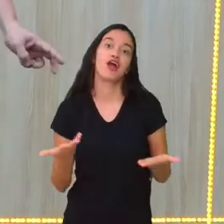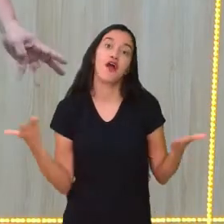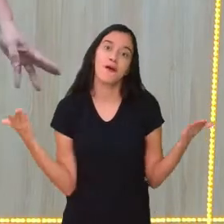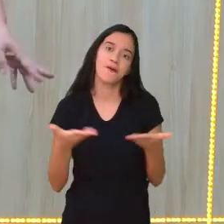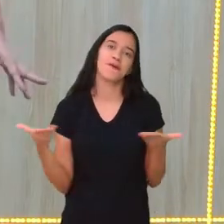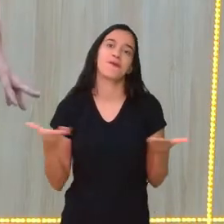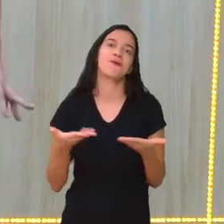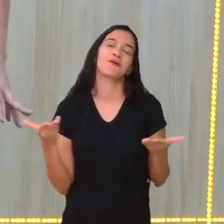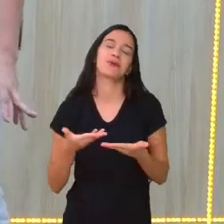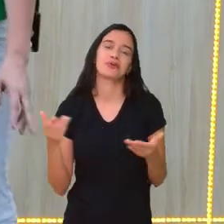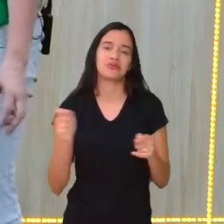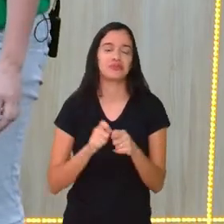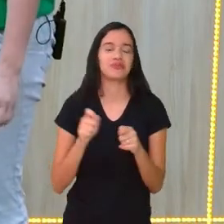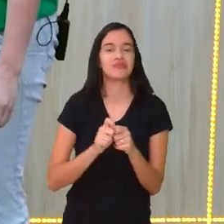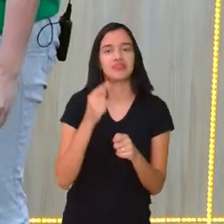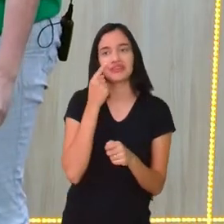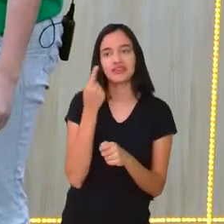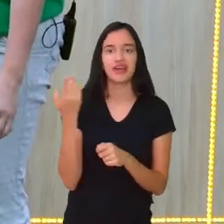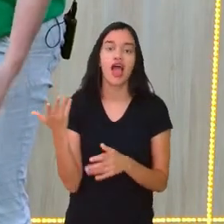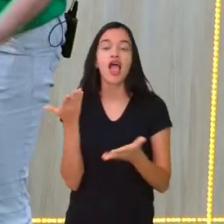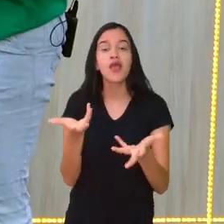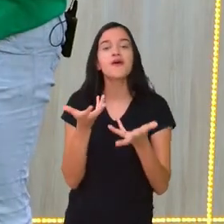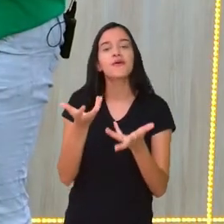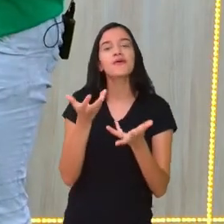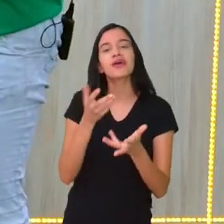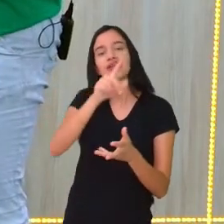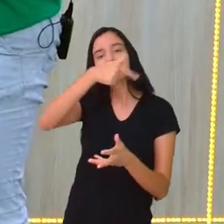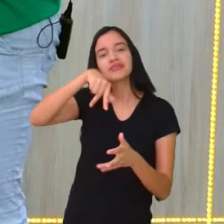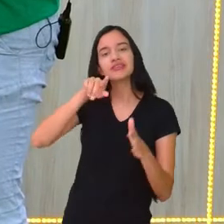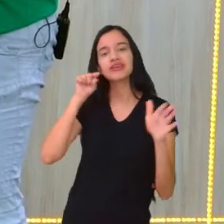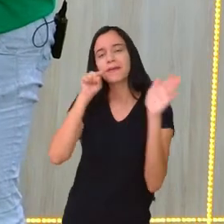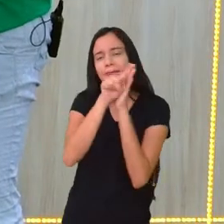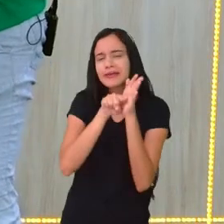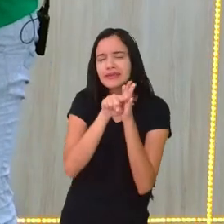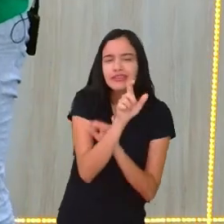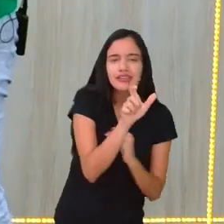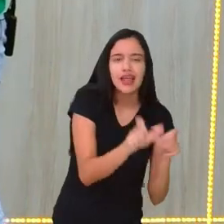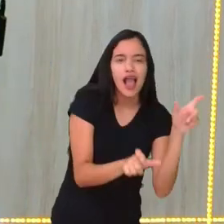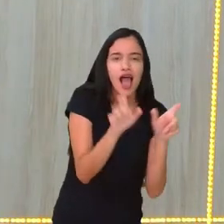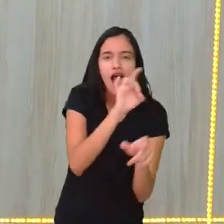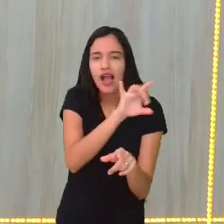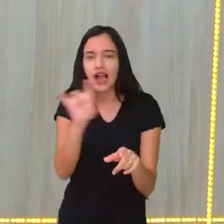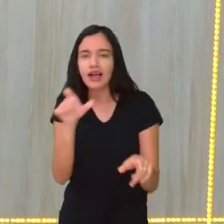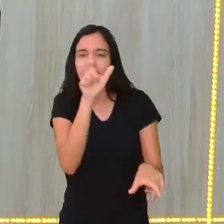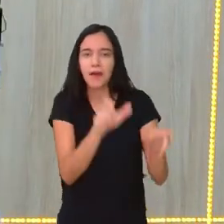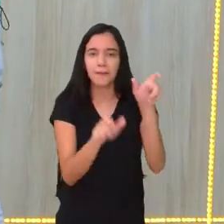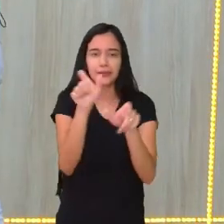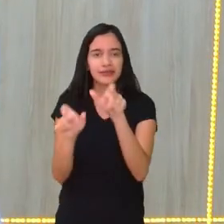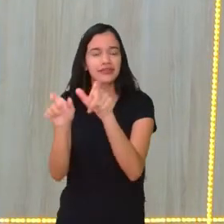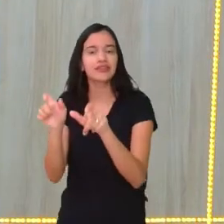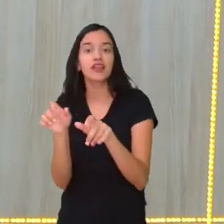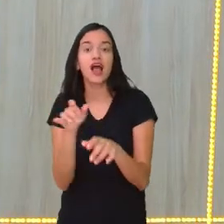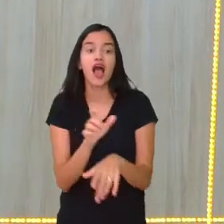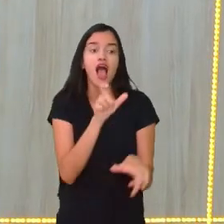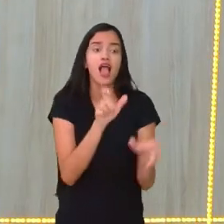eu fiz, né? Que é você pesquisar sobre cada um dos personagens da Comédia dell'arte.